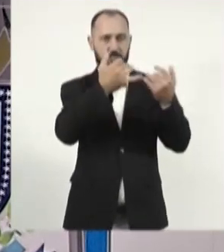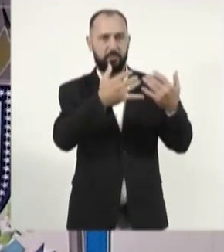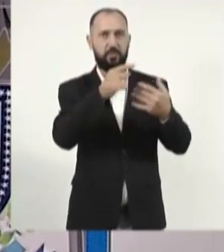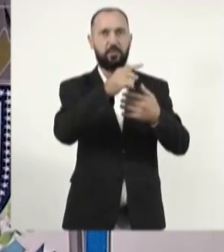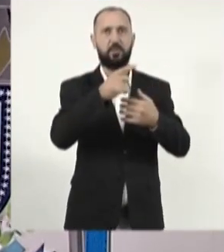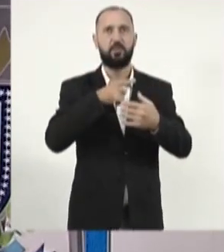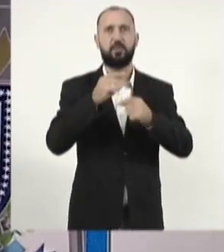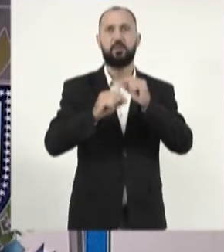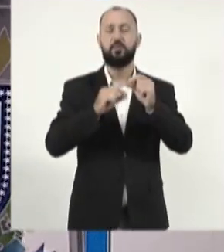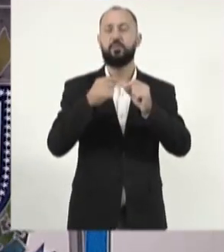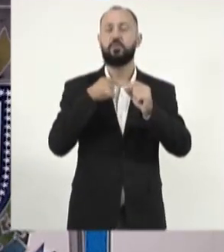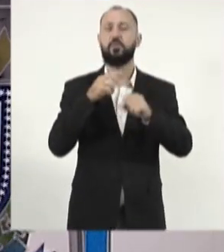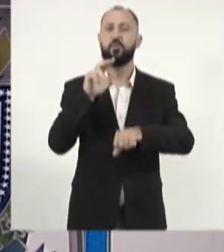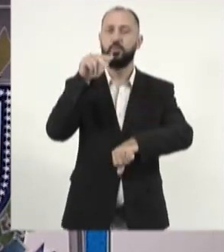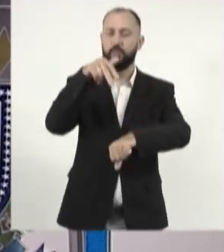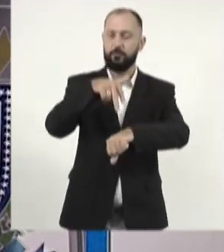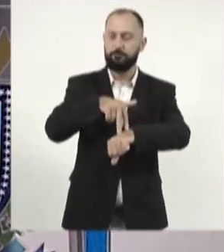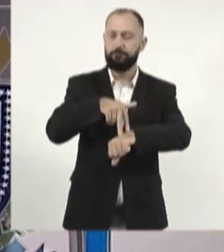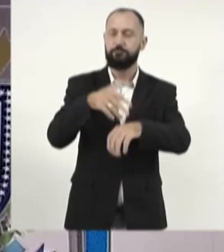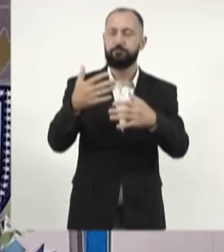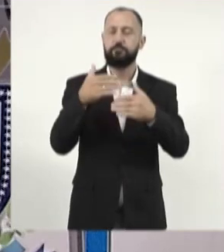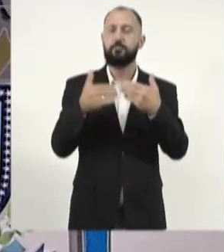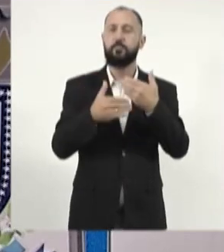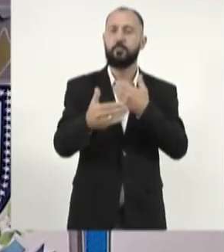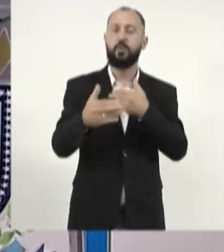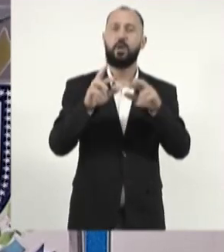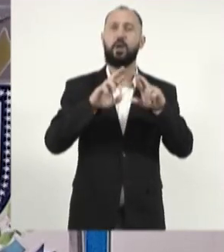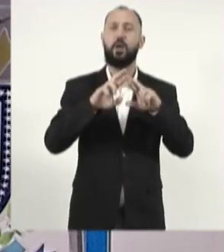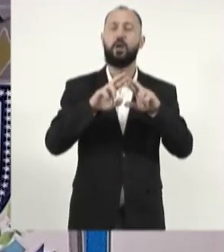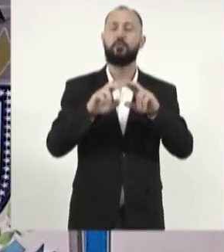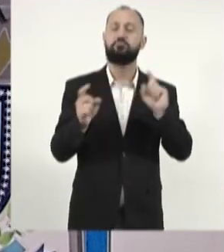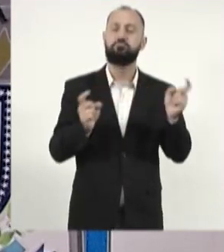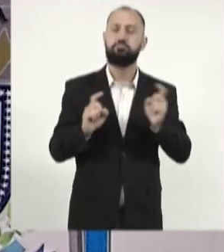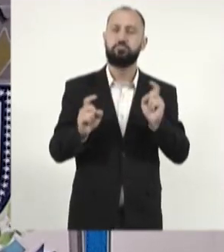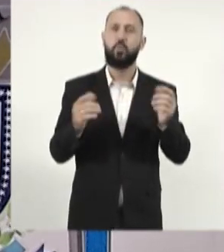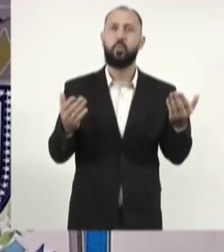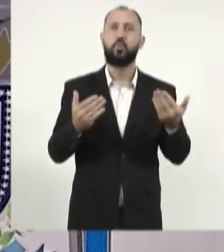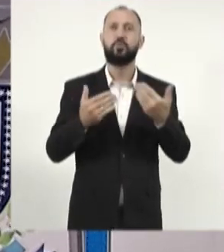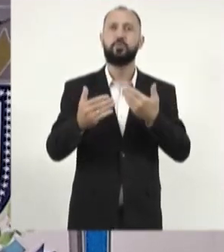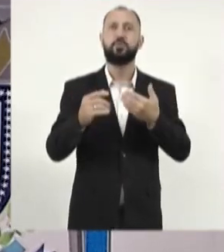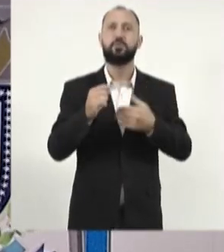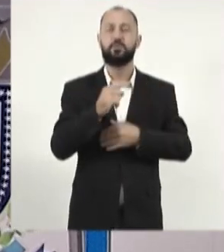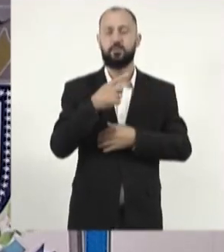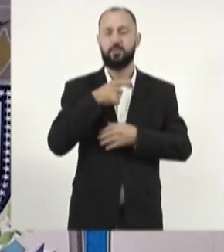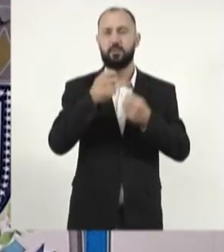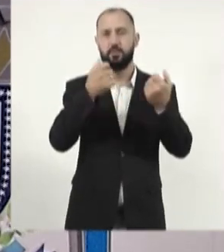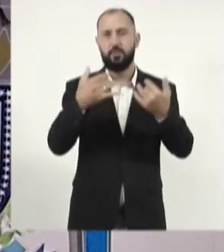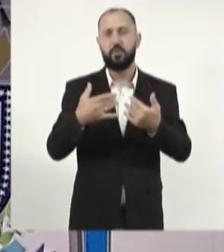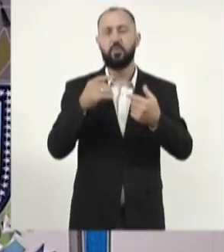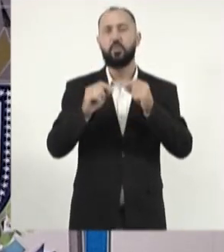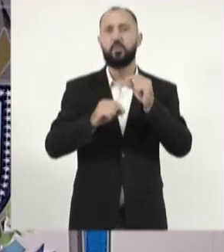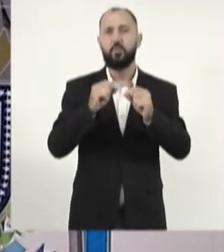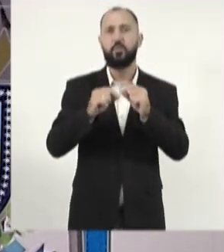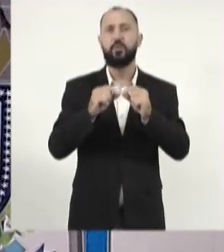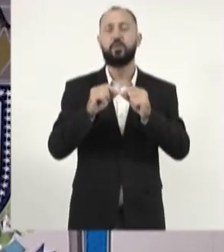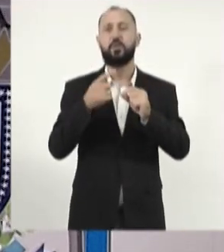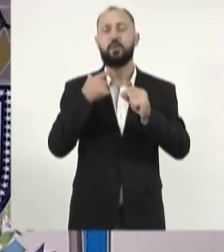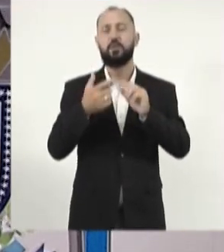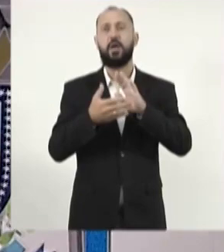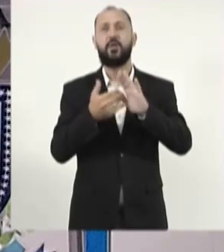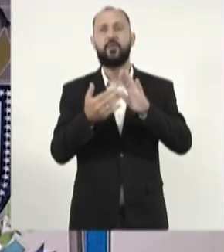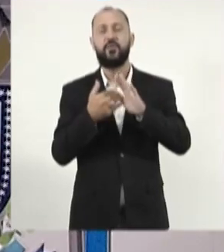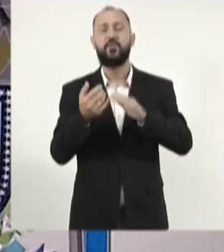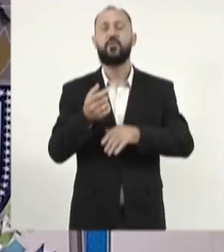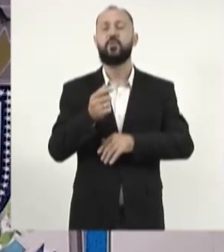dito, ele ocupou a tribuna durante o grande expediente na sessão de hoje. ele falou sobre a questão das